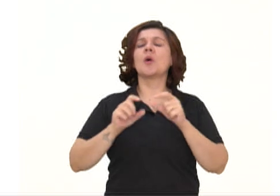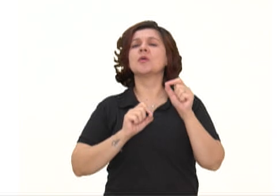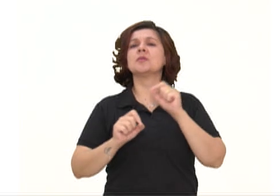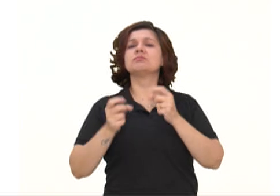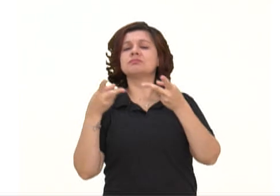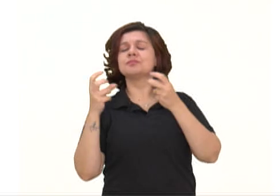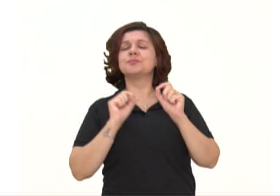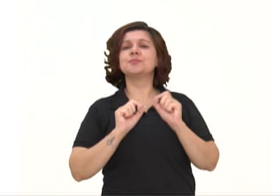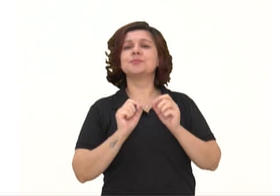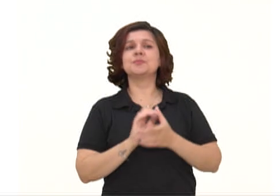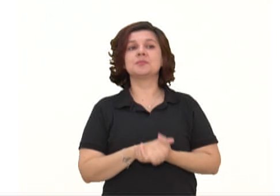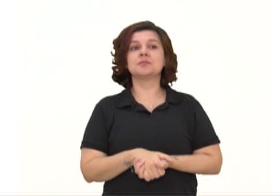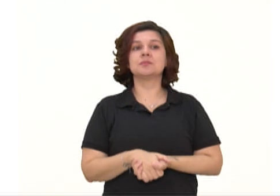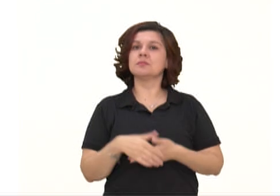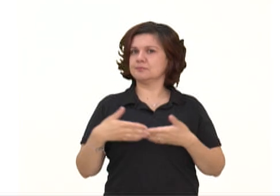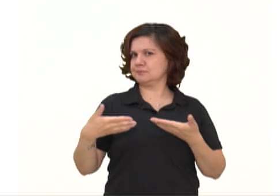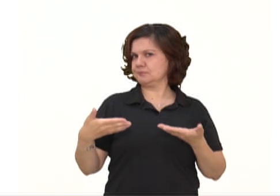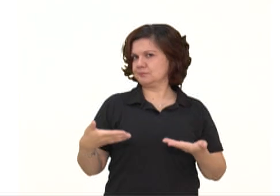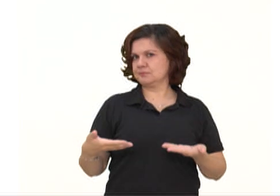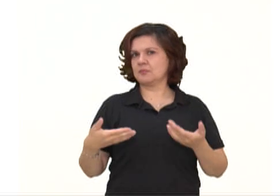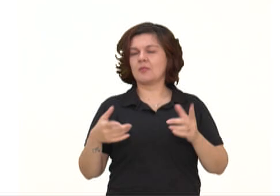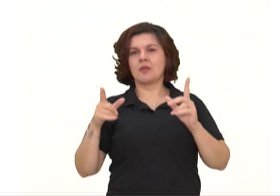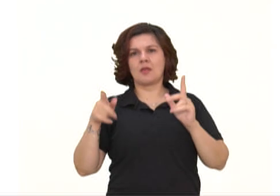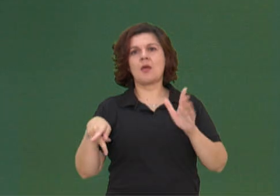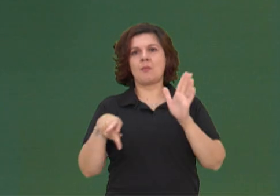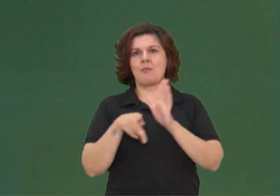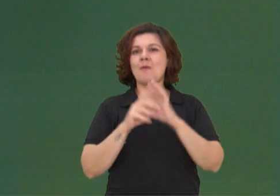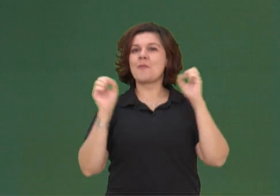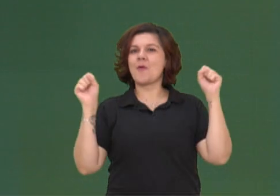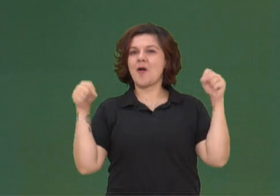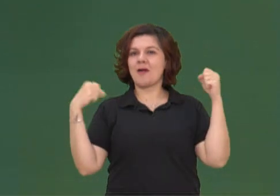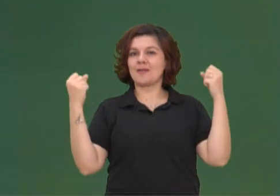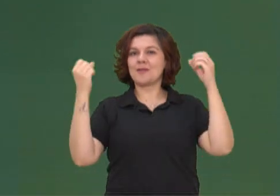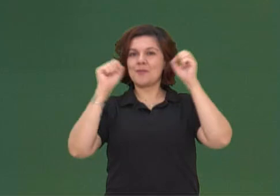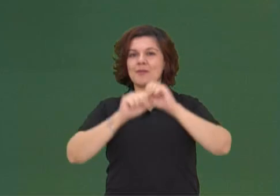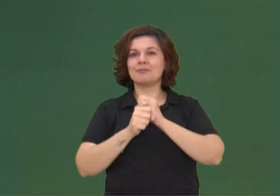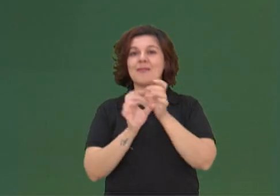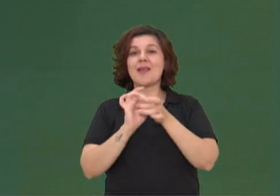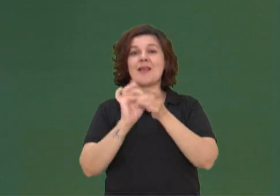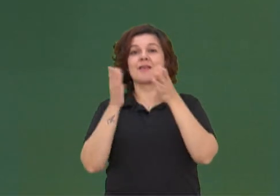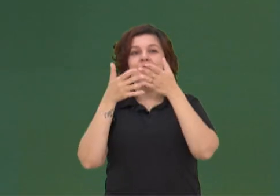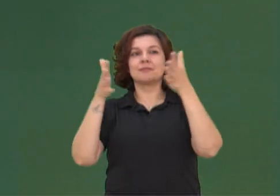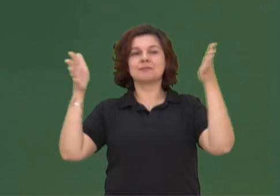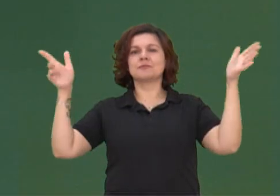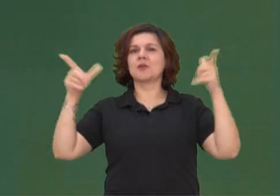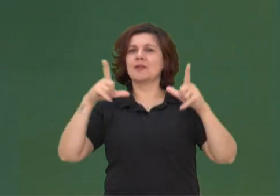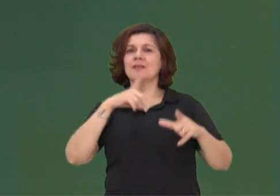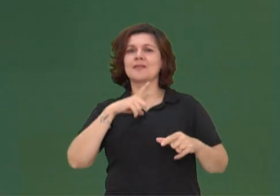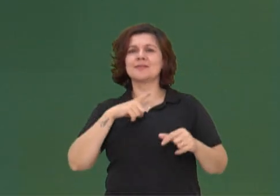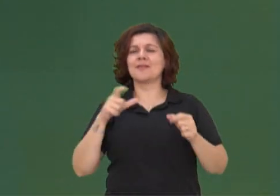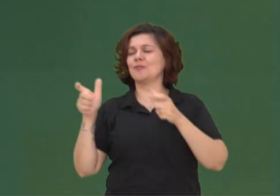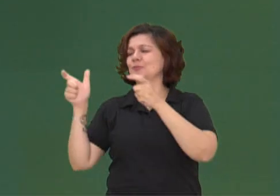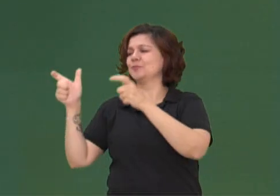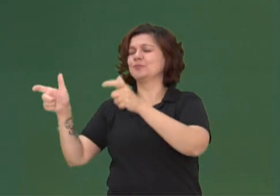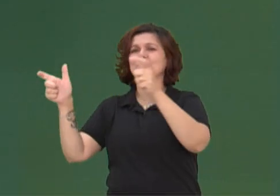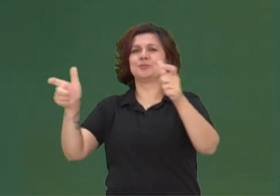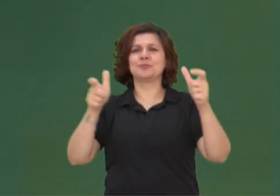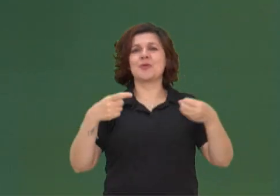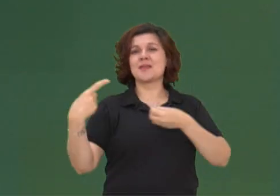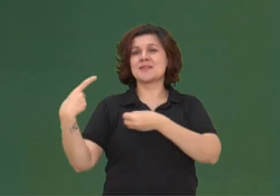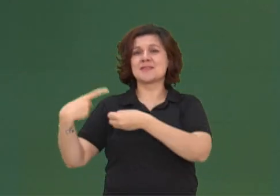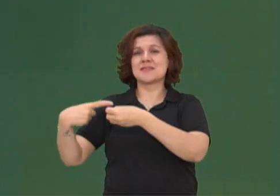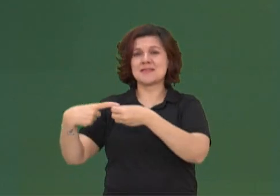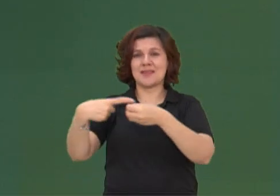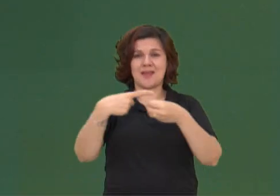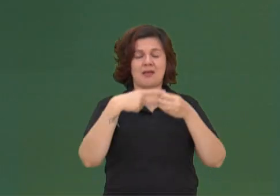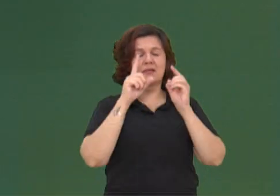identificar? Basicamente seria aí uma academia ao ar livre. Então elas estão dispostas aí nos mais variados municípios, então elas